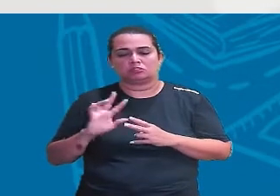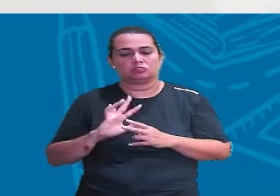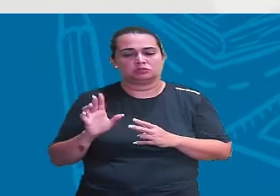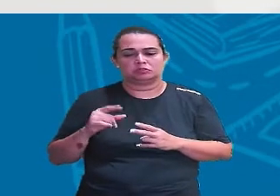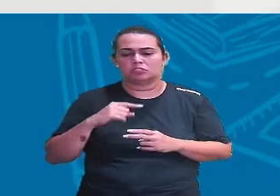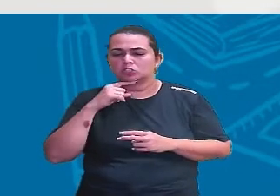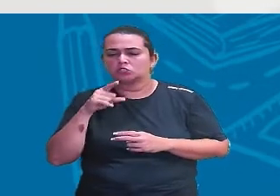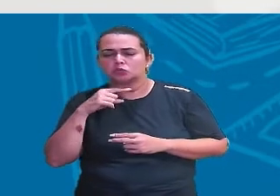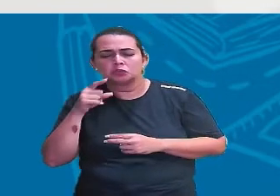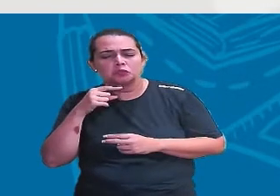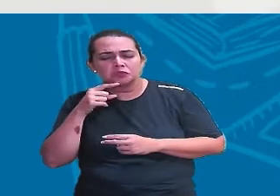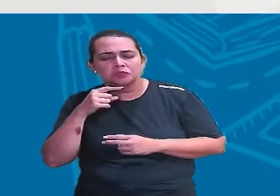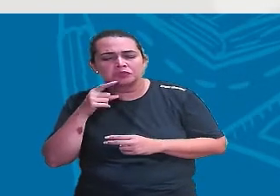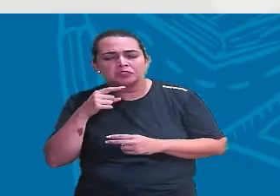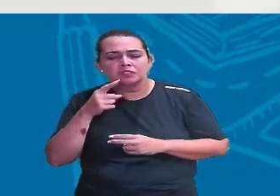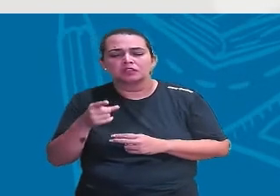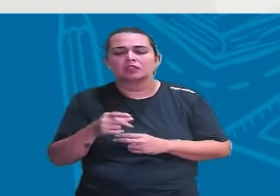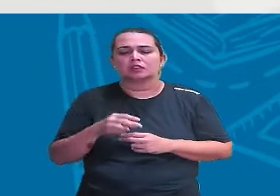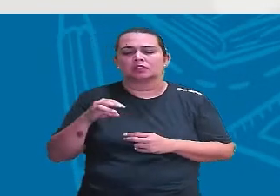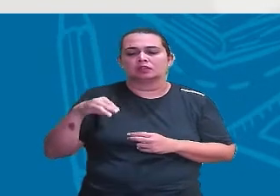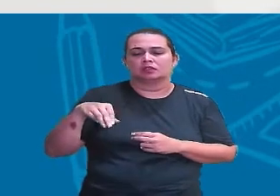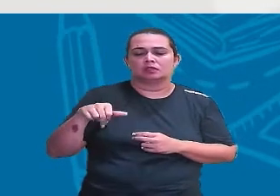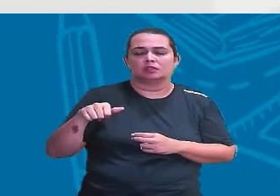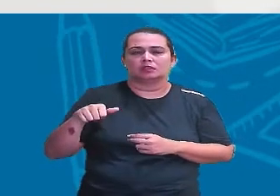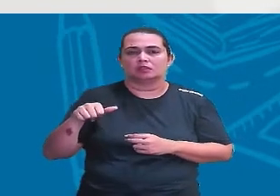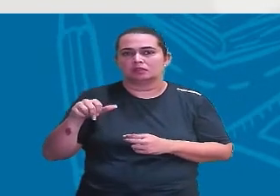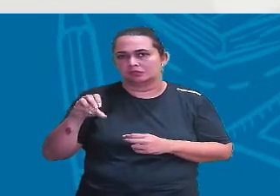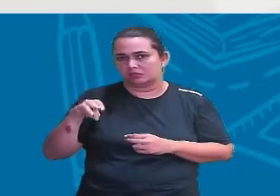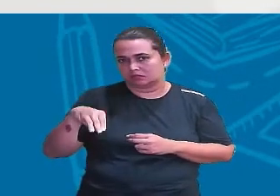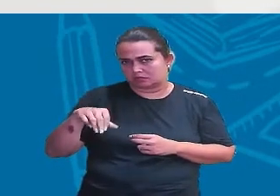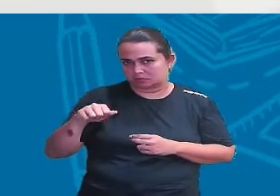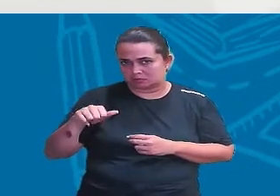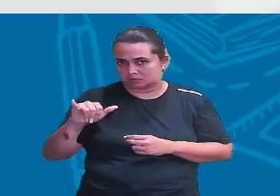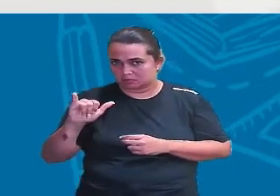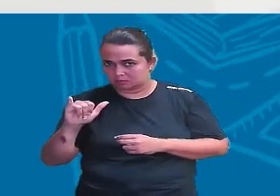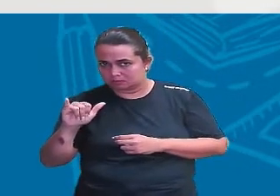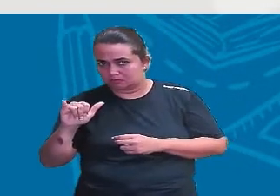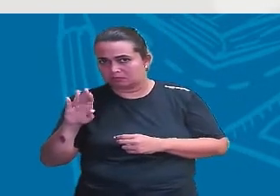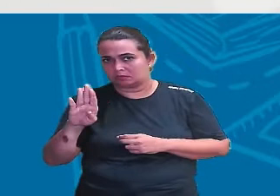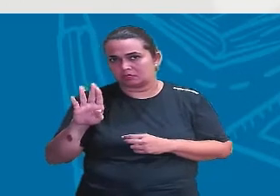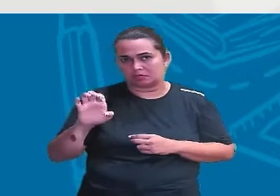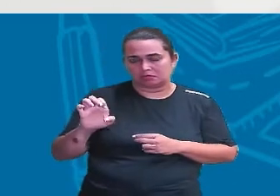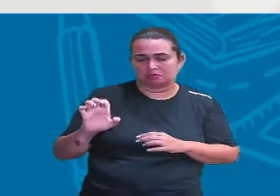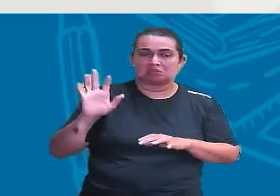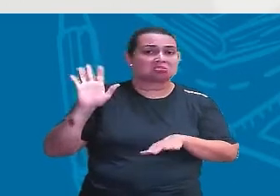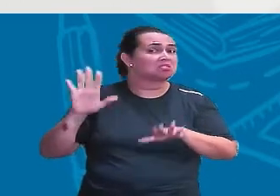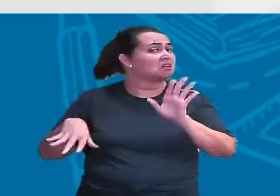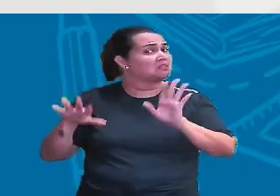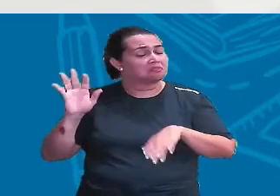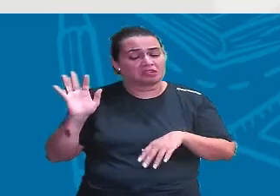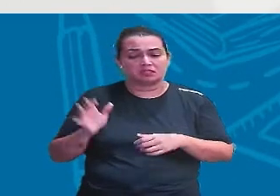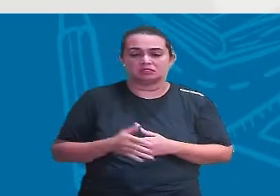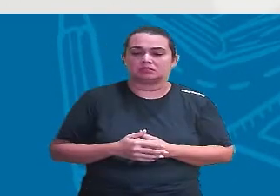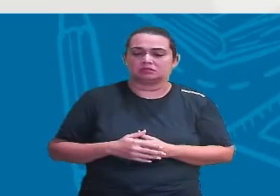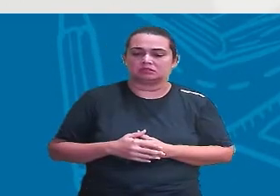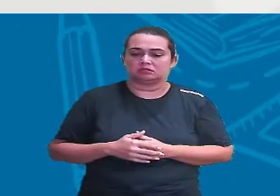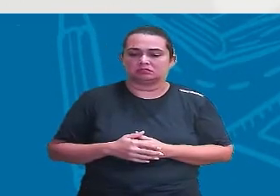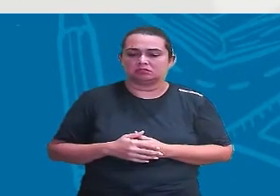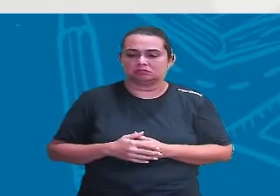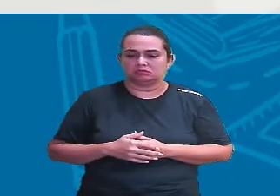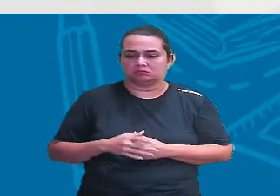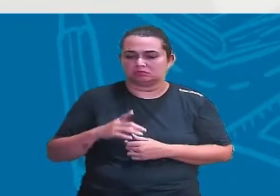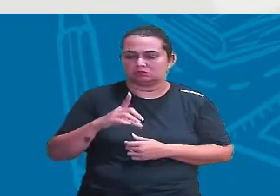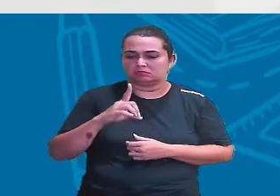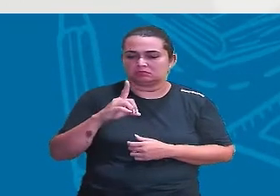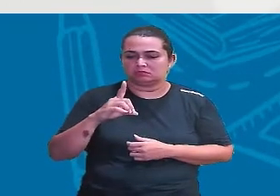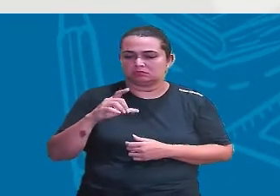o de dúvida, já coloquei aí um maybe, que quer dizer talvez. E temos mais, né, gente? De frequência,